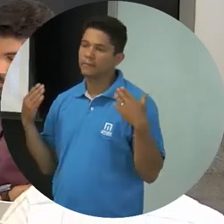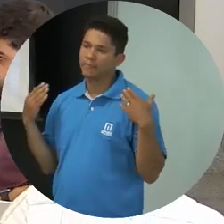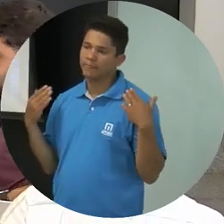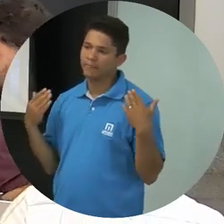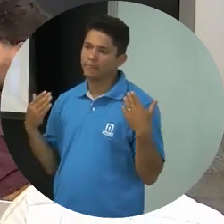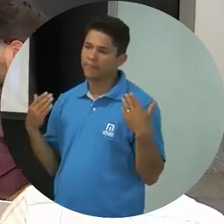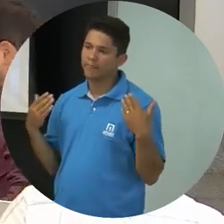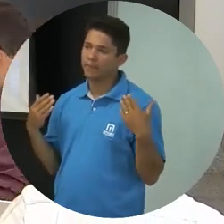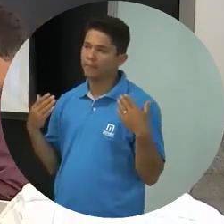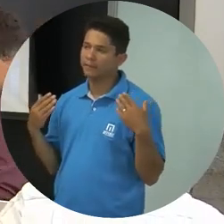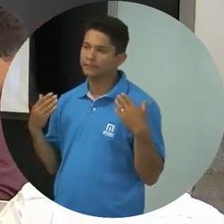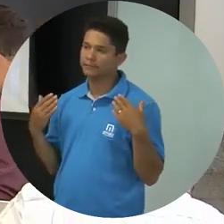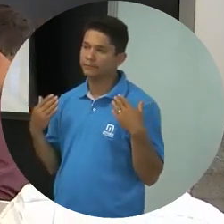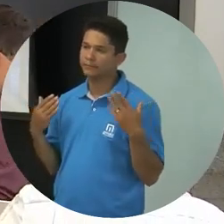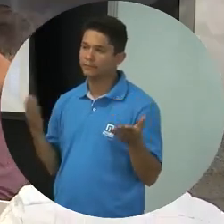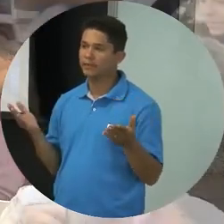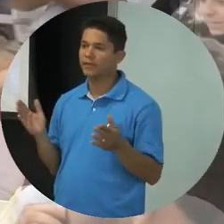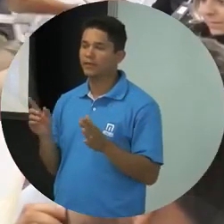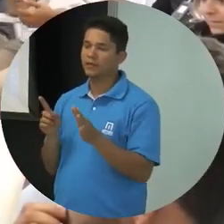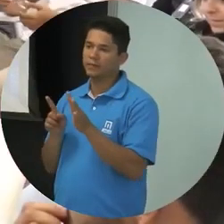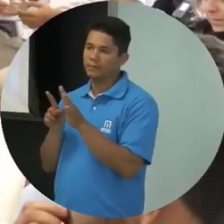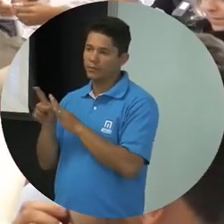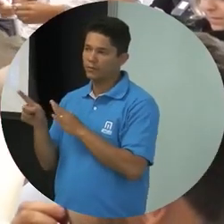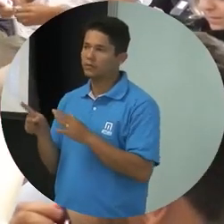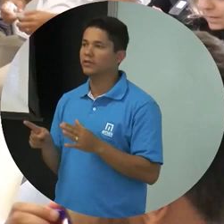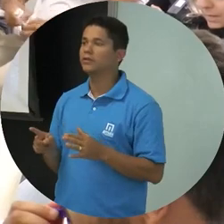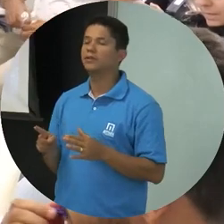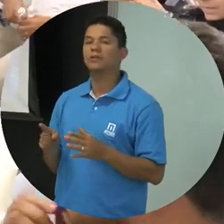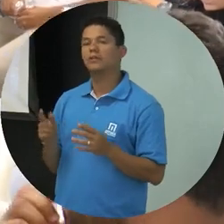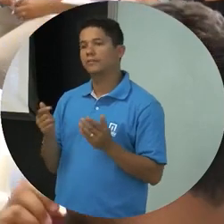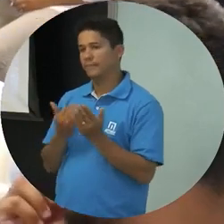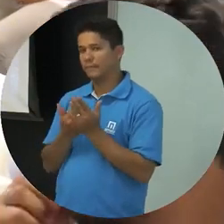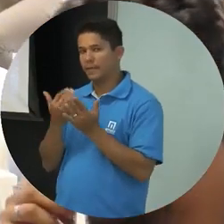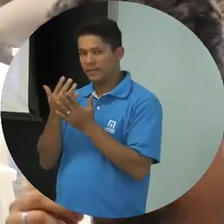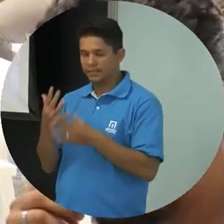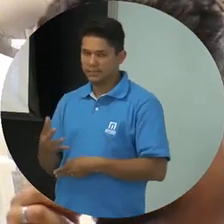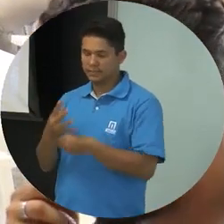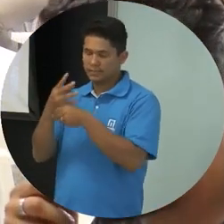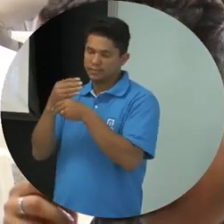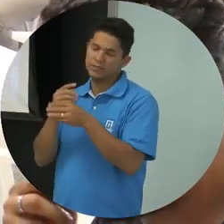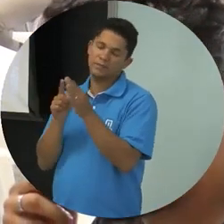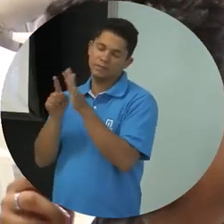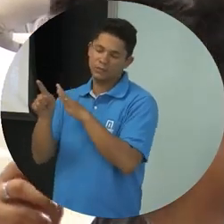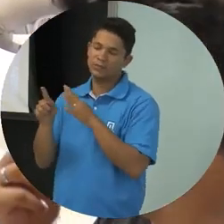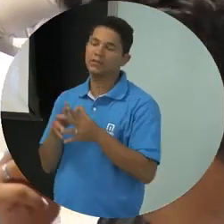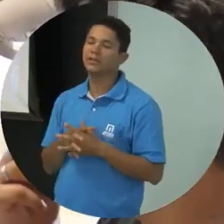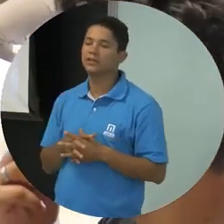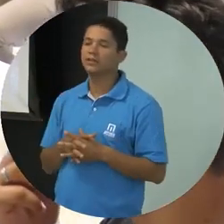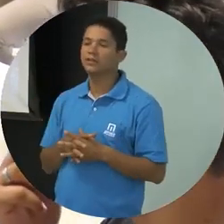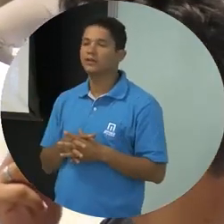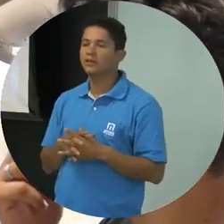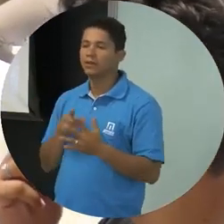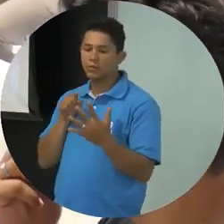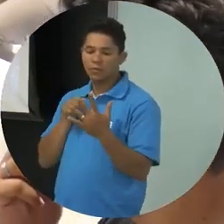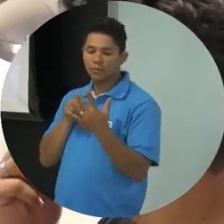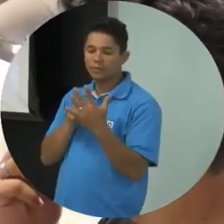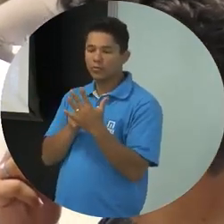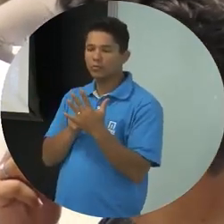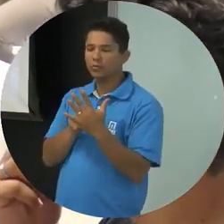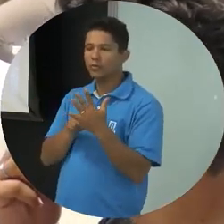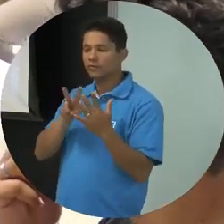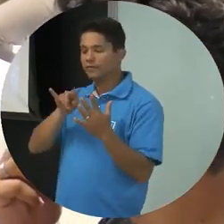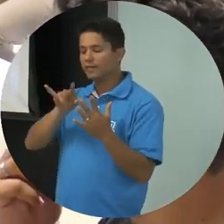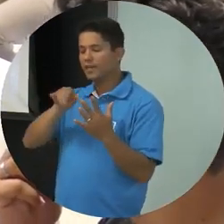Deixa eu repetir aqui. Eu fazer um complemento à pergunta que ele fez. Qual é o ponto, qual é o índice de